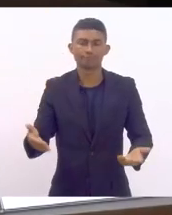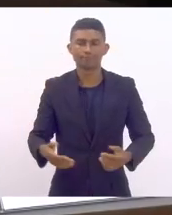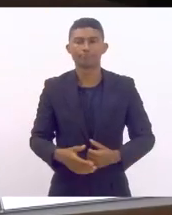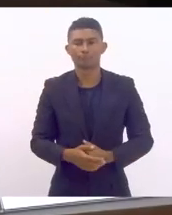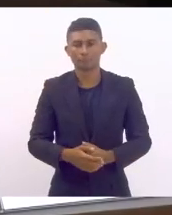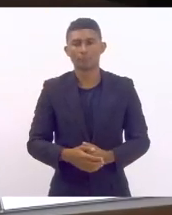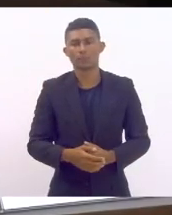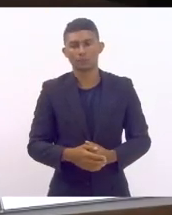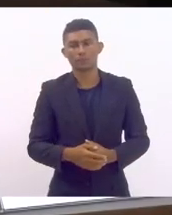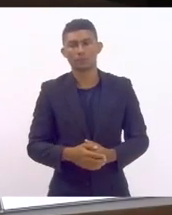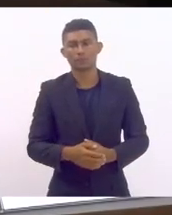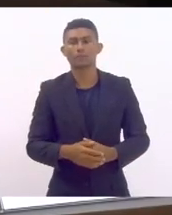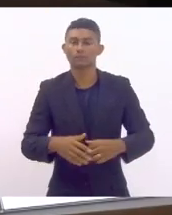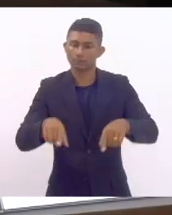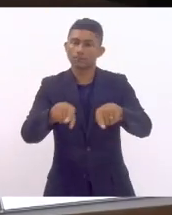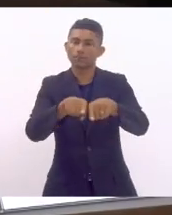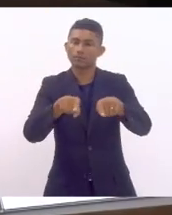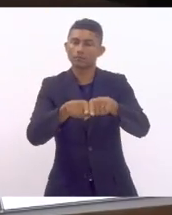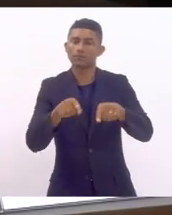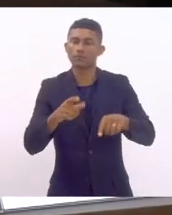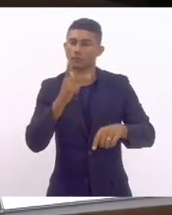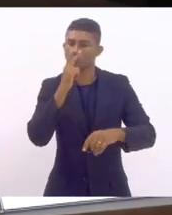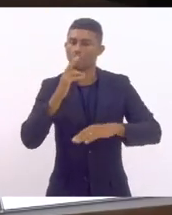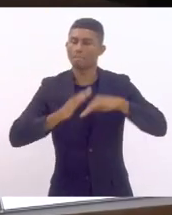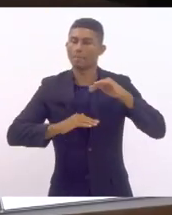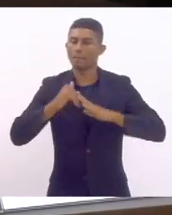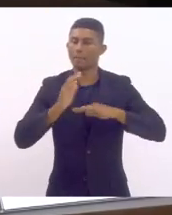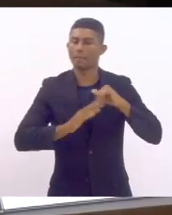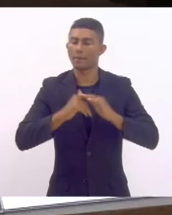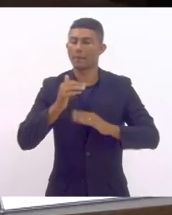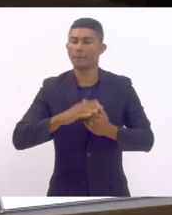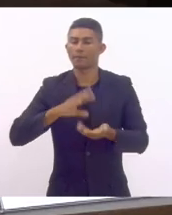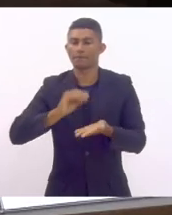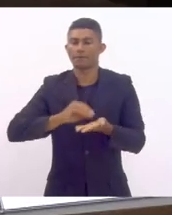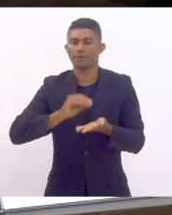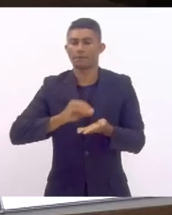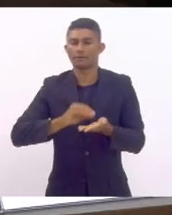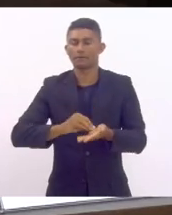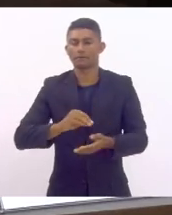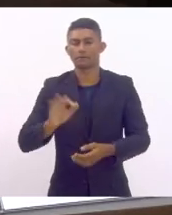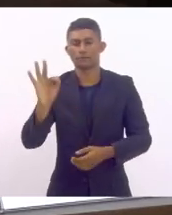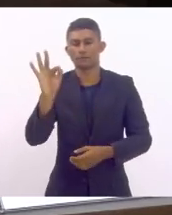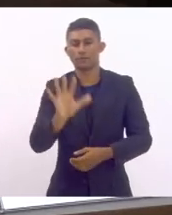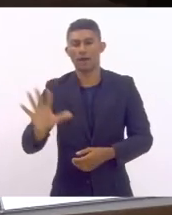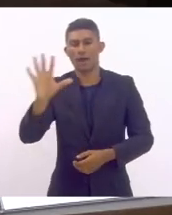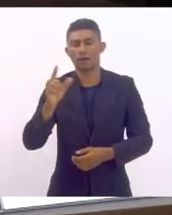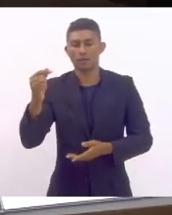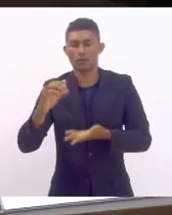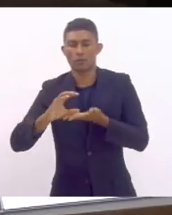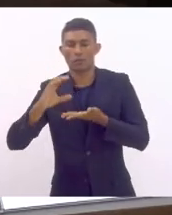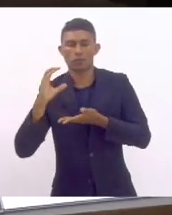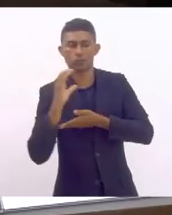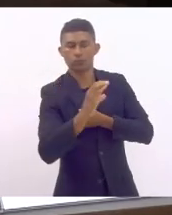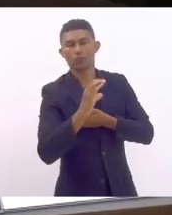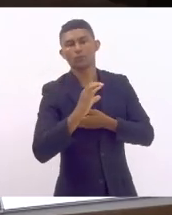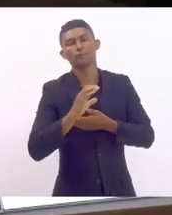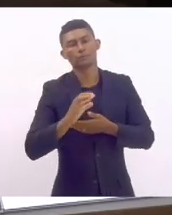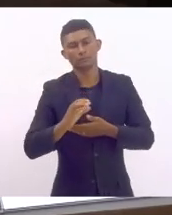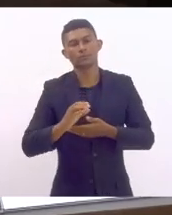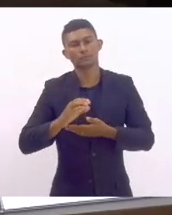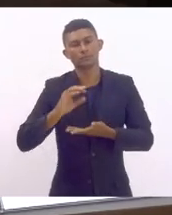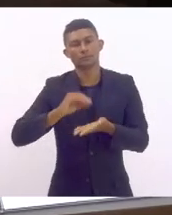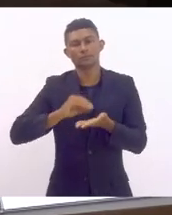a gente pode atestar pela incompetência da execução do orçamento Federal especialmente com tudo que a gente tem visto